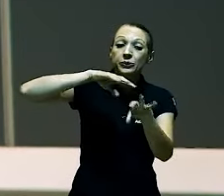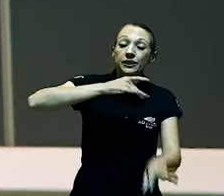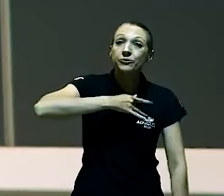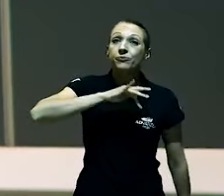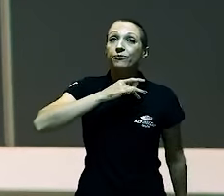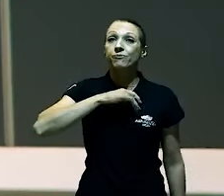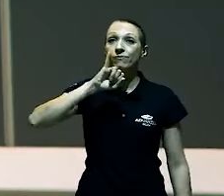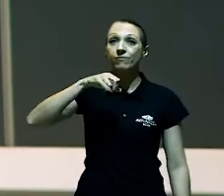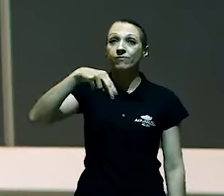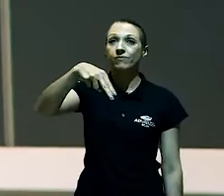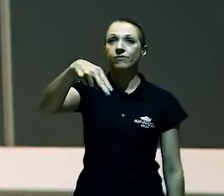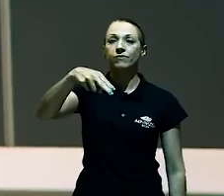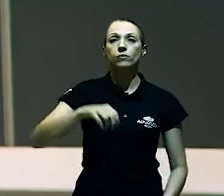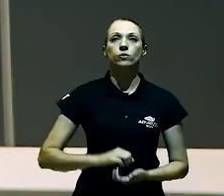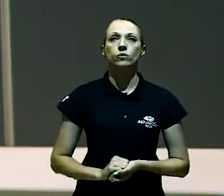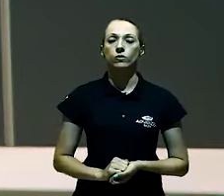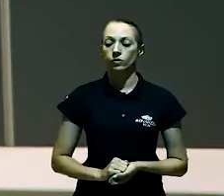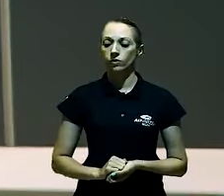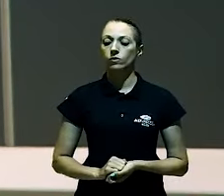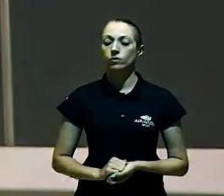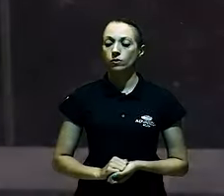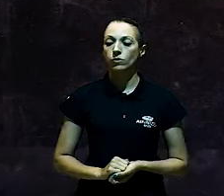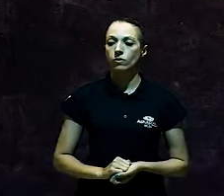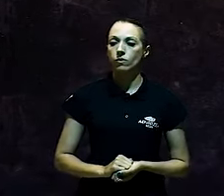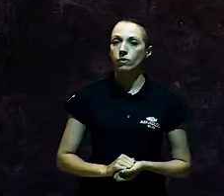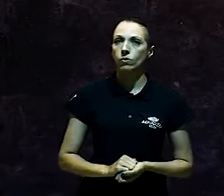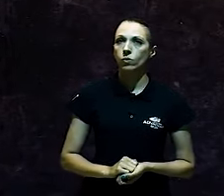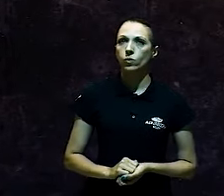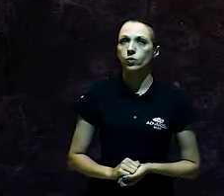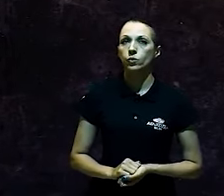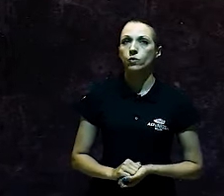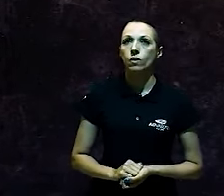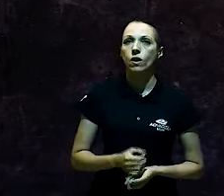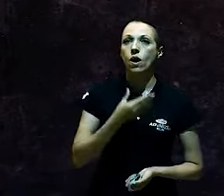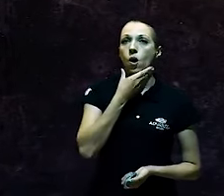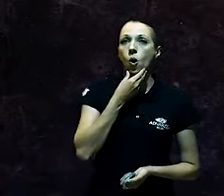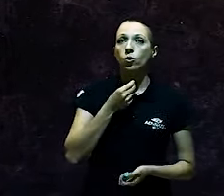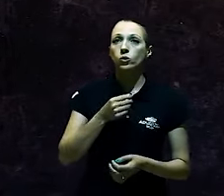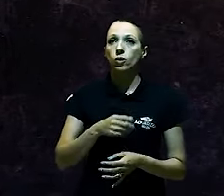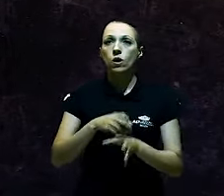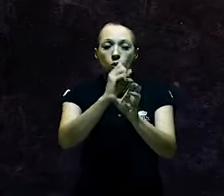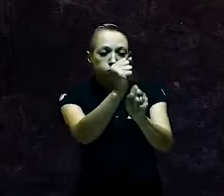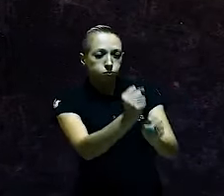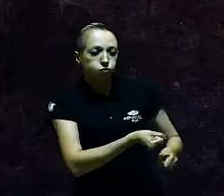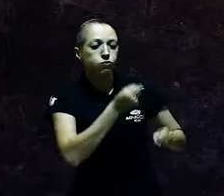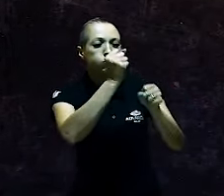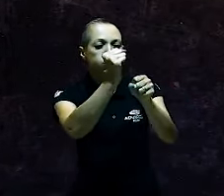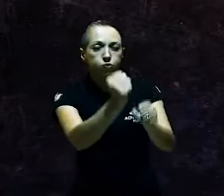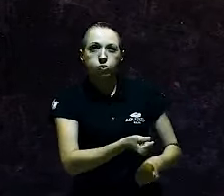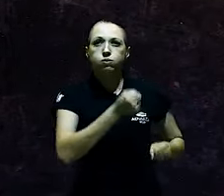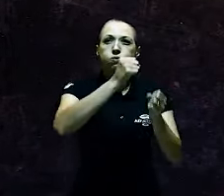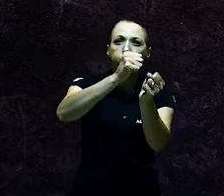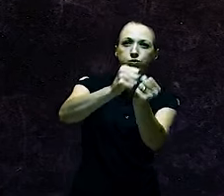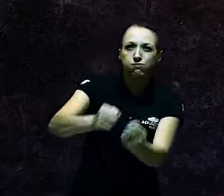irmãos. Em vez de jogá-lo ao mar, os homens remavam, esforçando-se